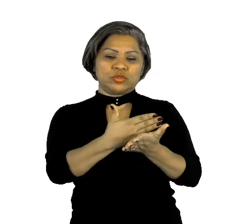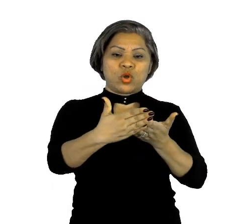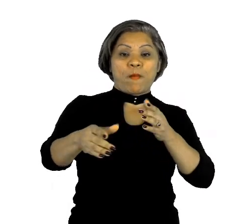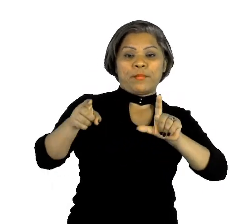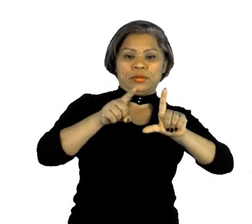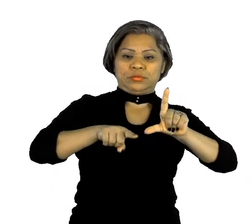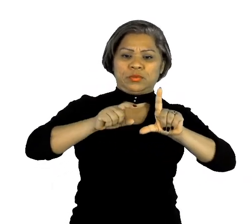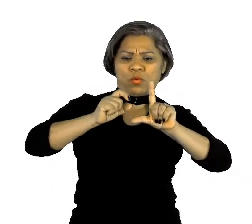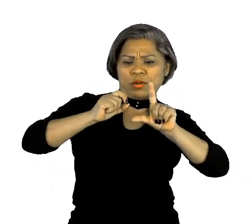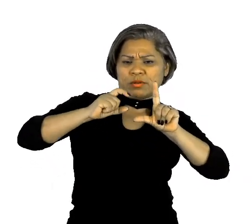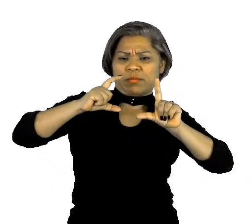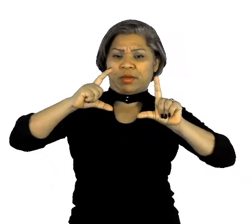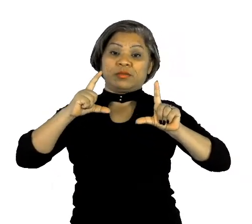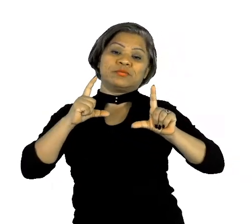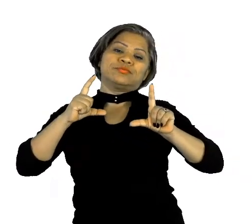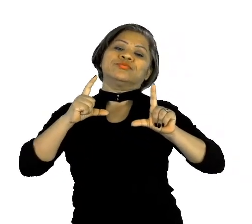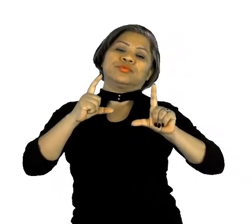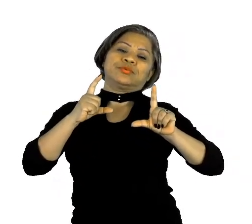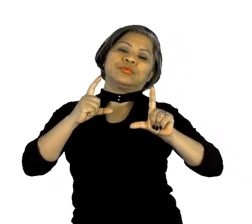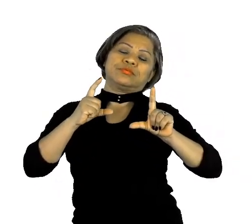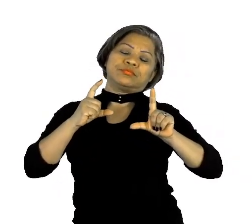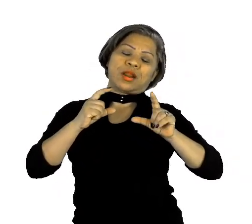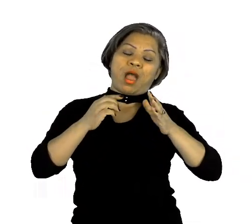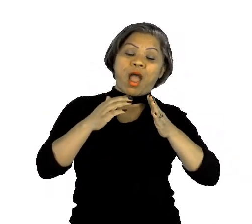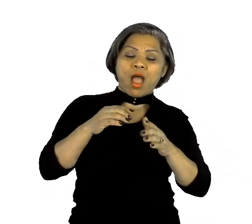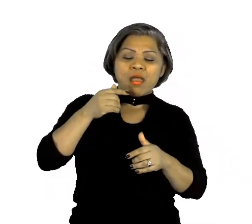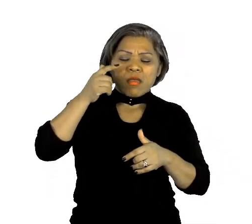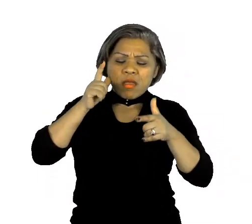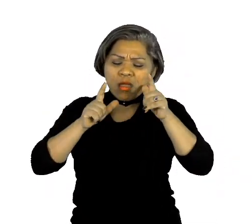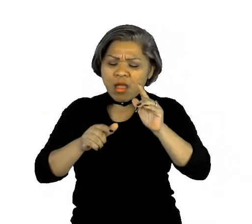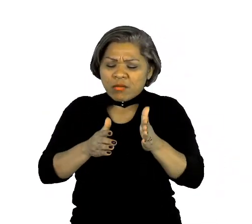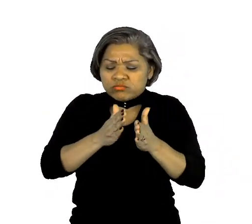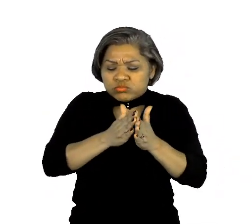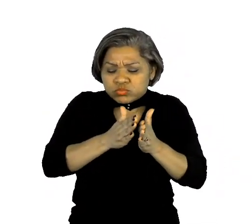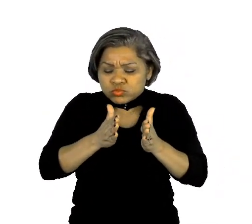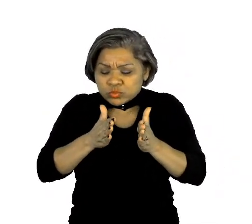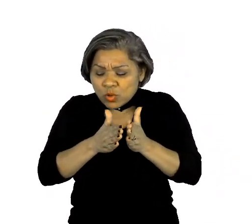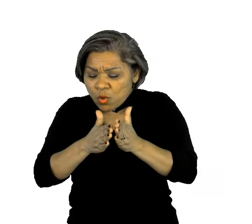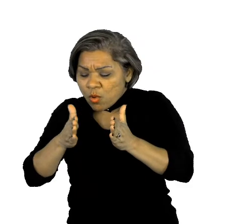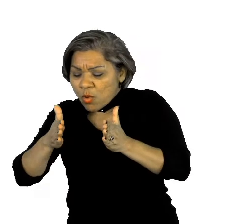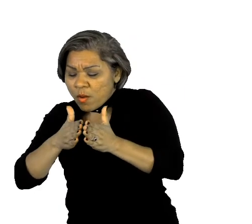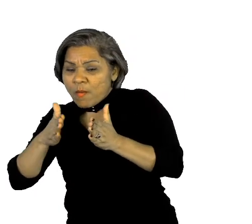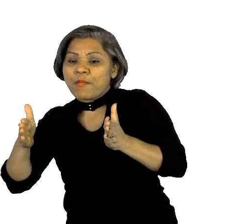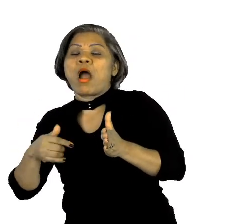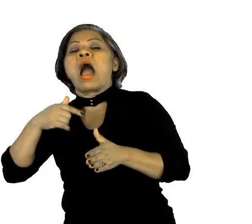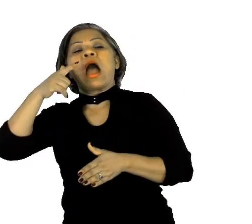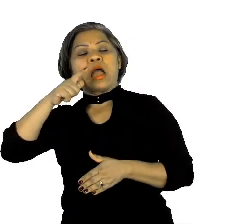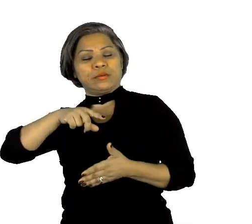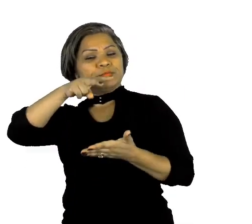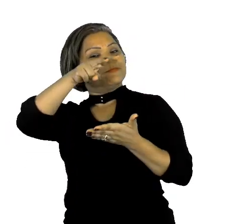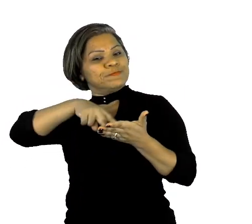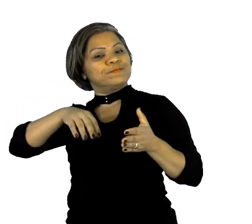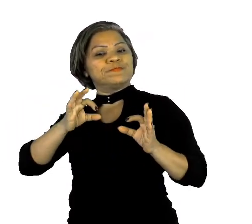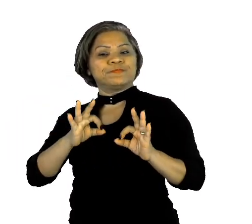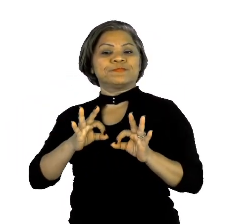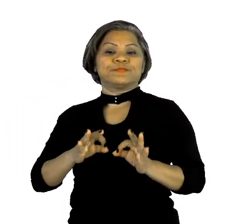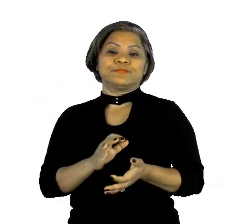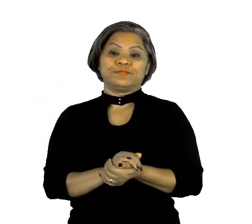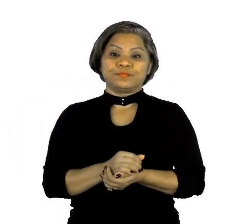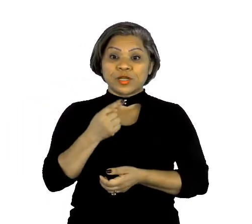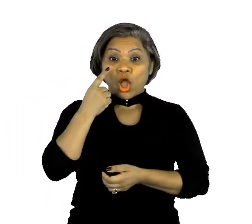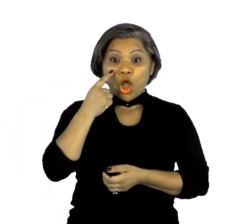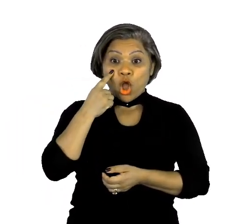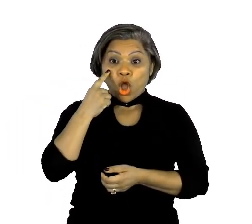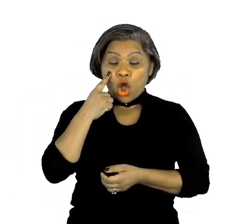da outra, eu vou conseguir entender a mensagem. Observa as duas juntas para vocês perceberem a diferença. Viu